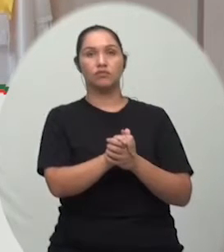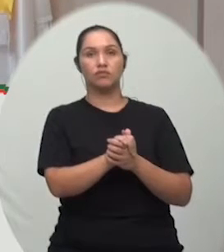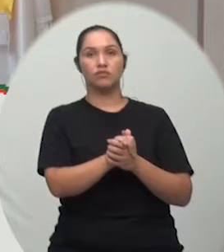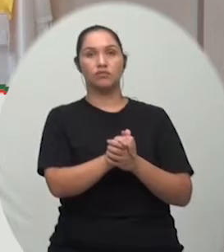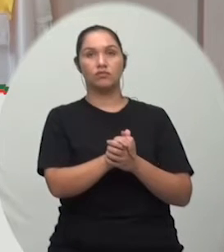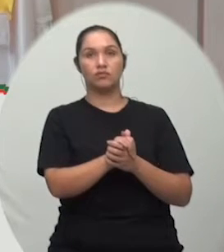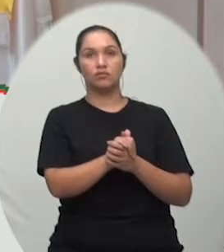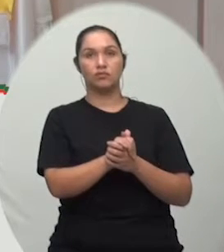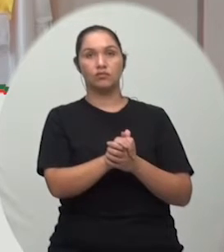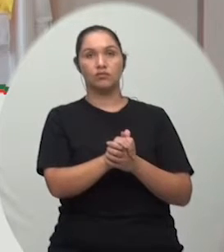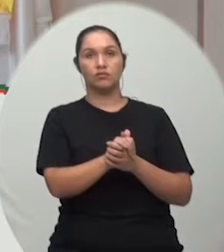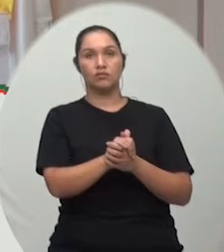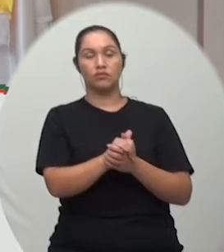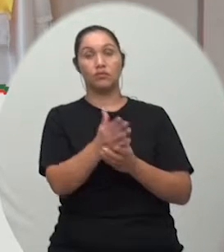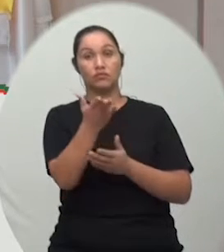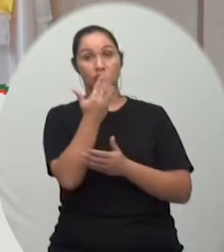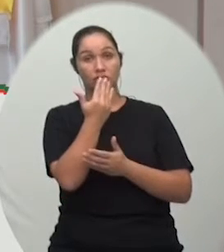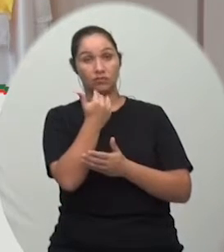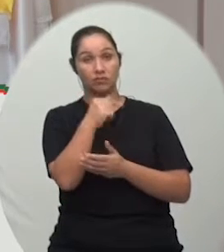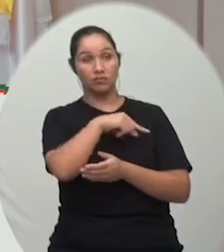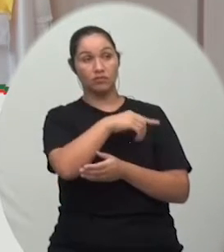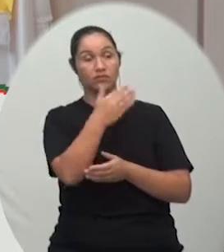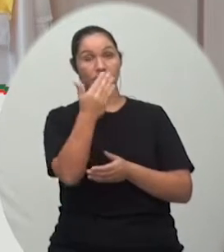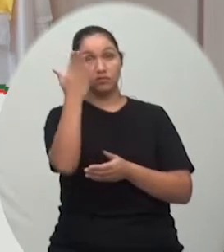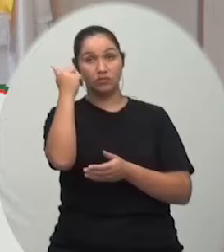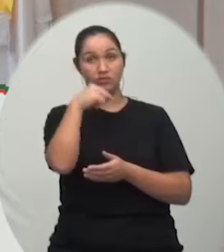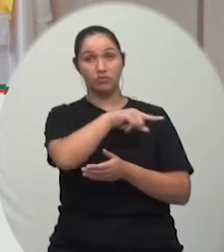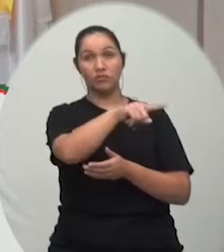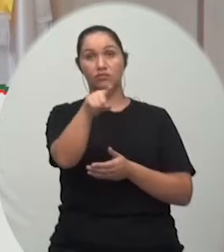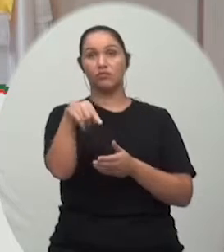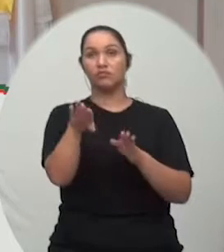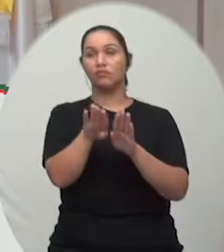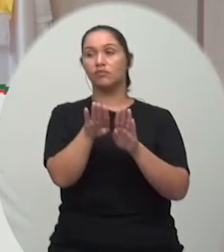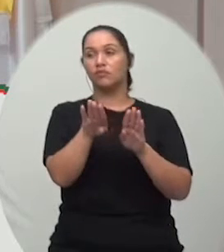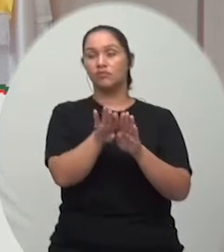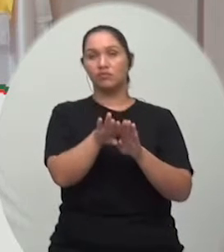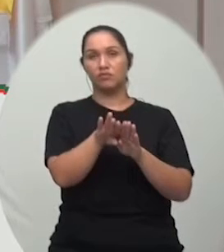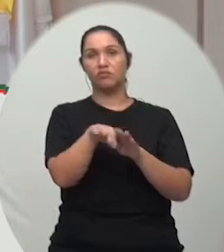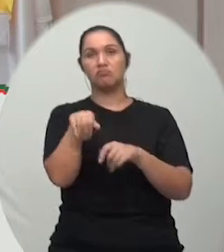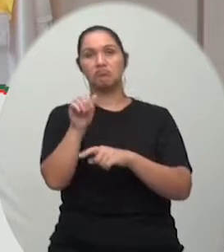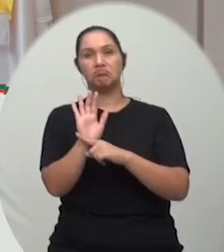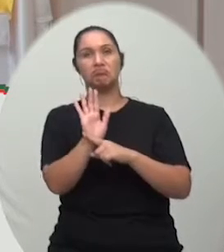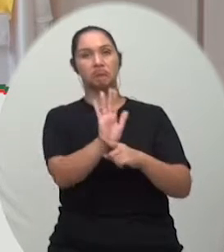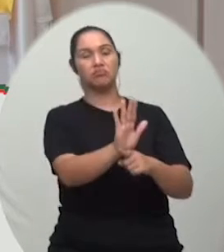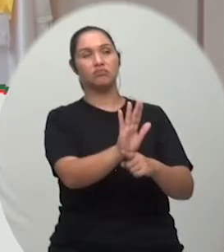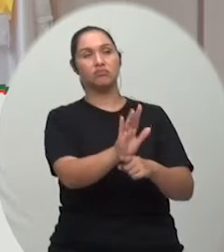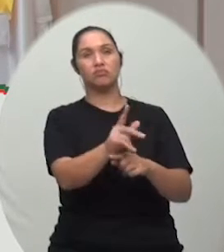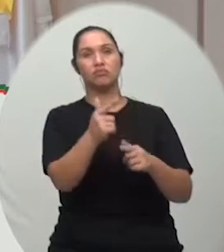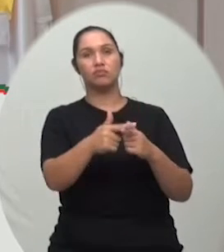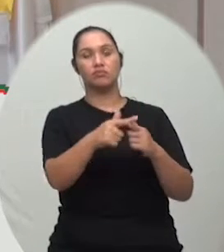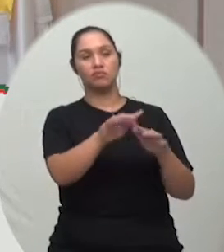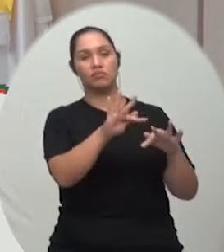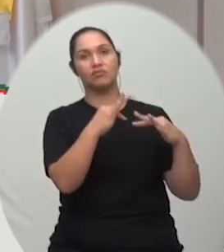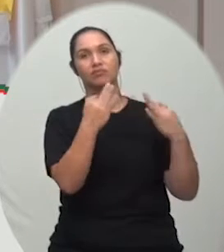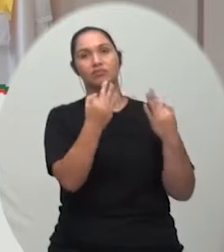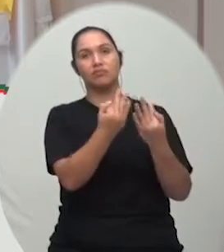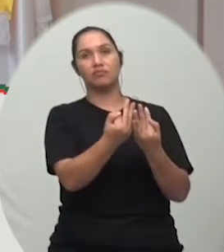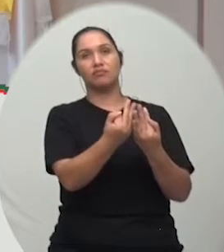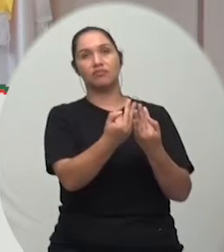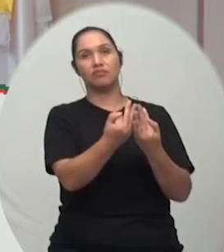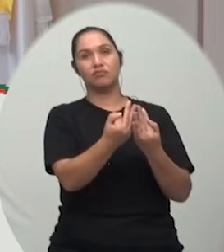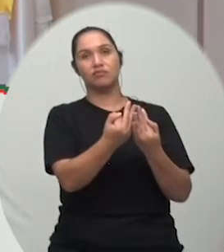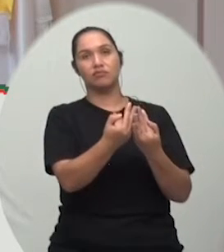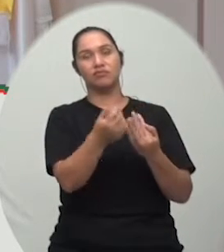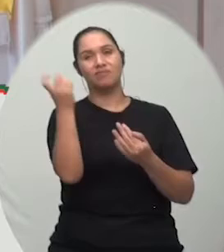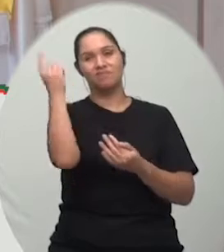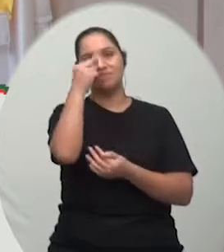cesta básica, e eu acredito que a maioria de vocês são procurados também, e que são famílias muito carentes. E